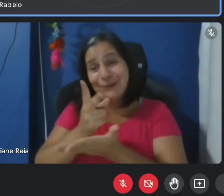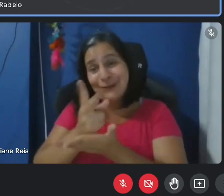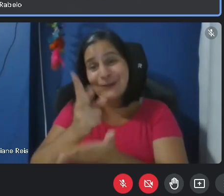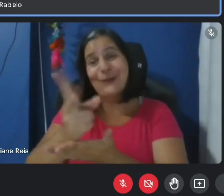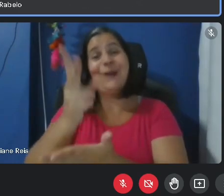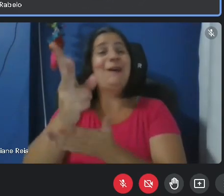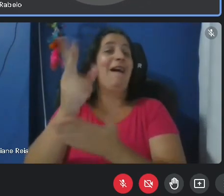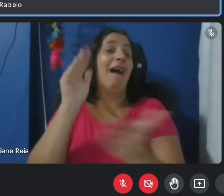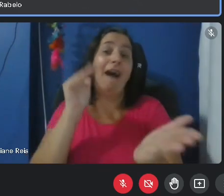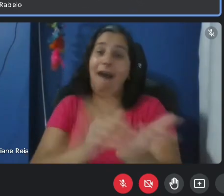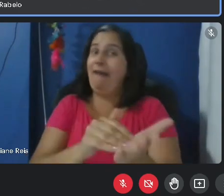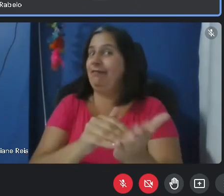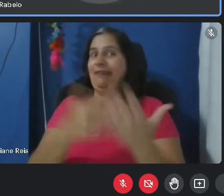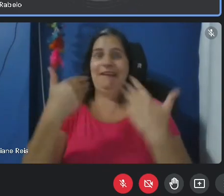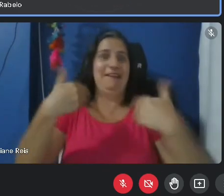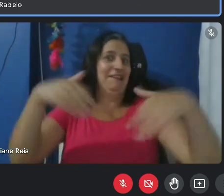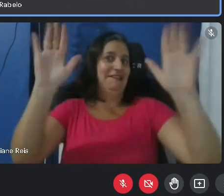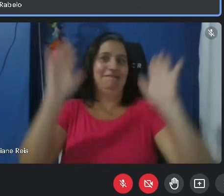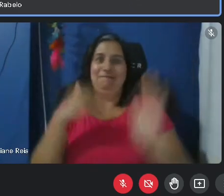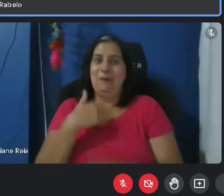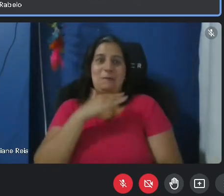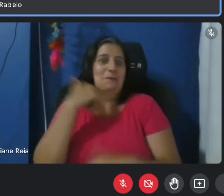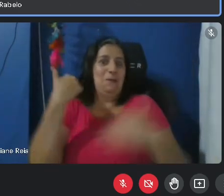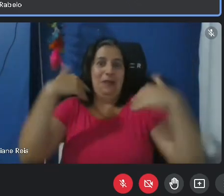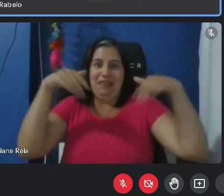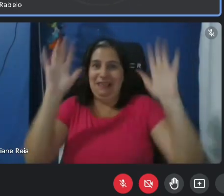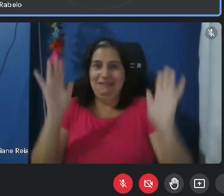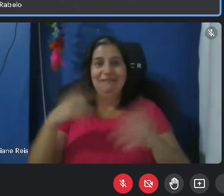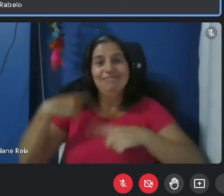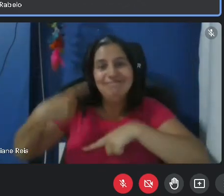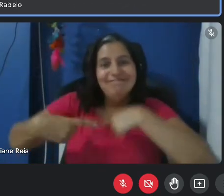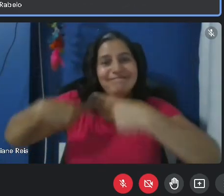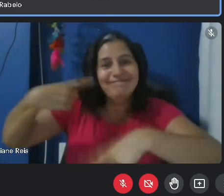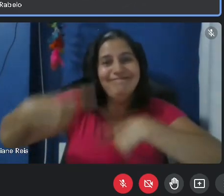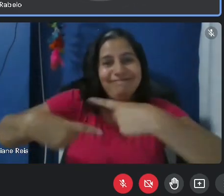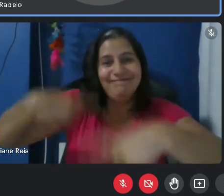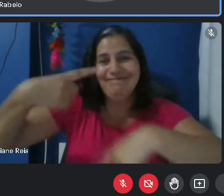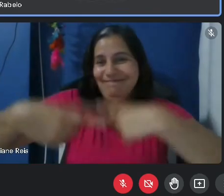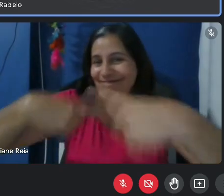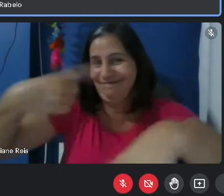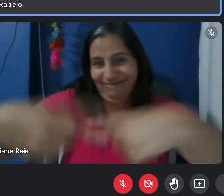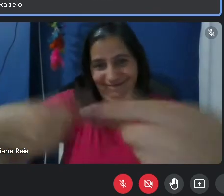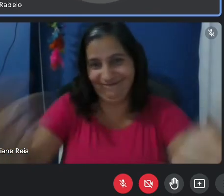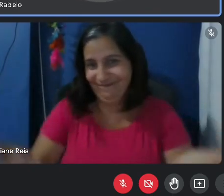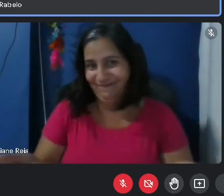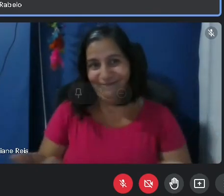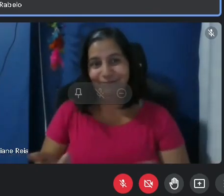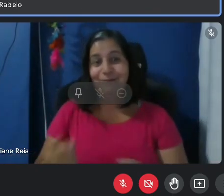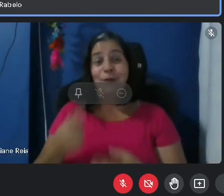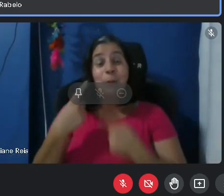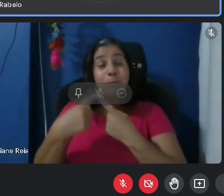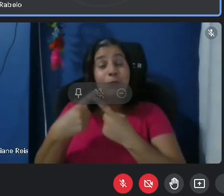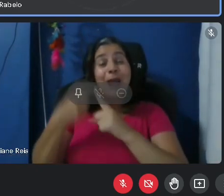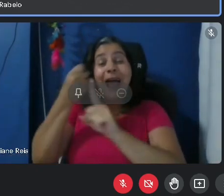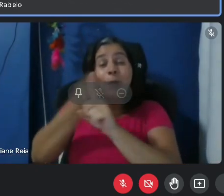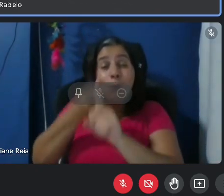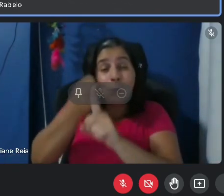luta continua, a luta não para, a luta continua. Até morrer, a gente morre lutando,